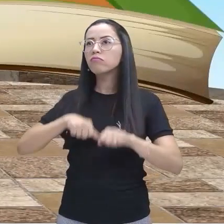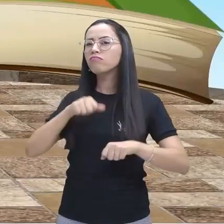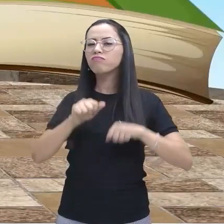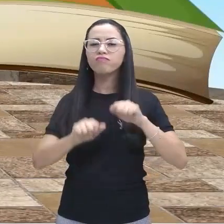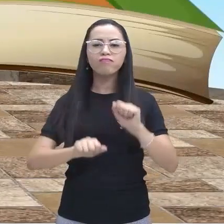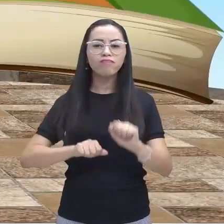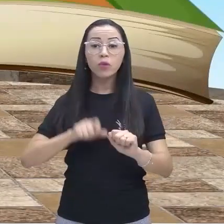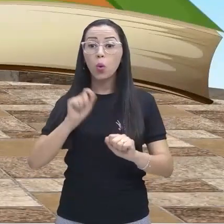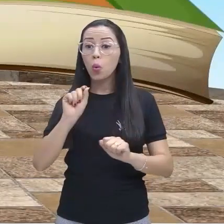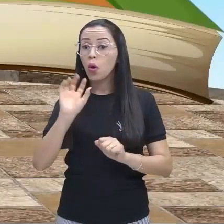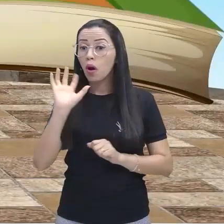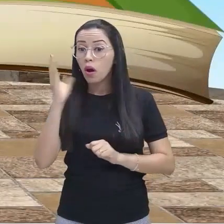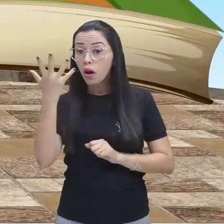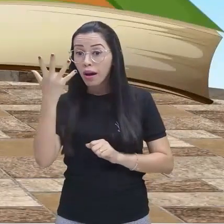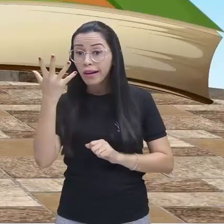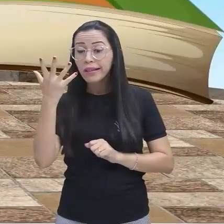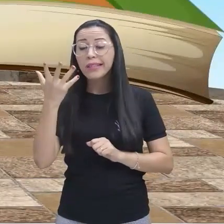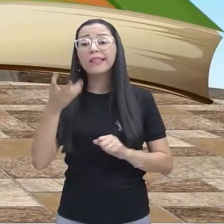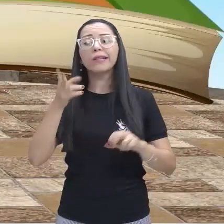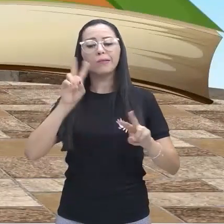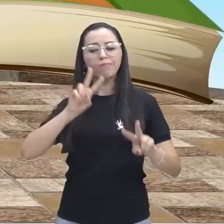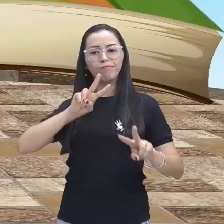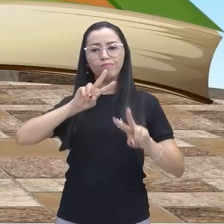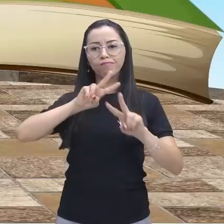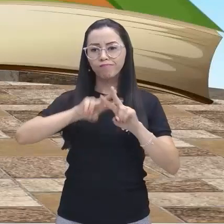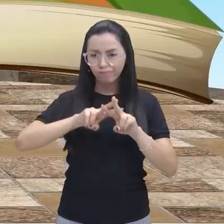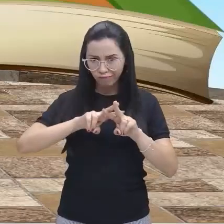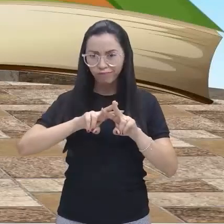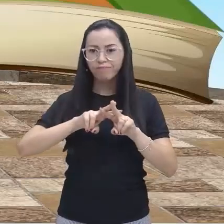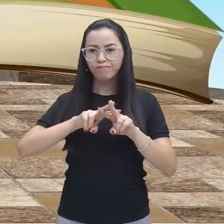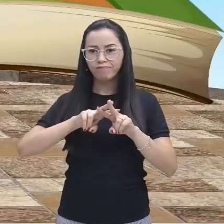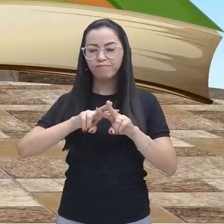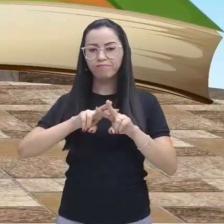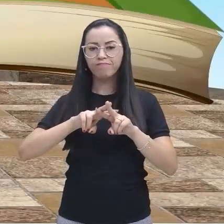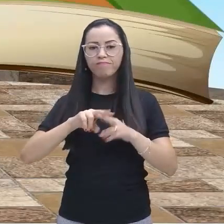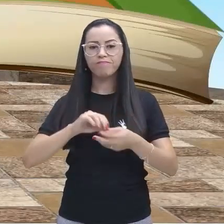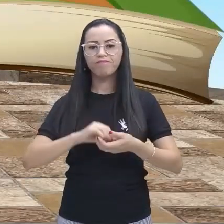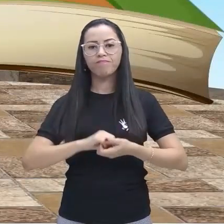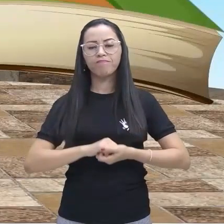armadilha. Olha só, gente, o leão caiu em uma armadilha.